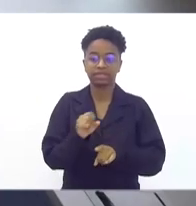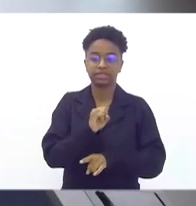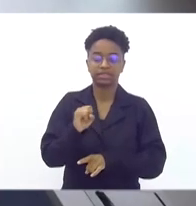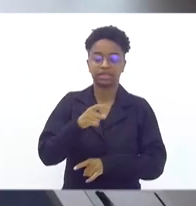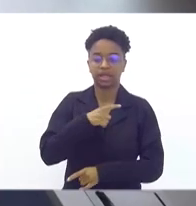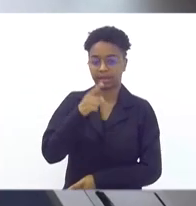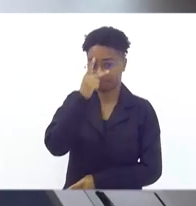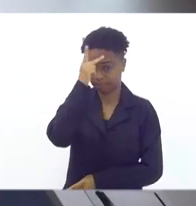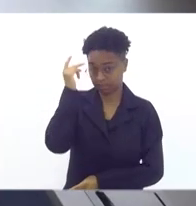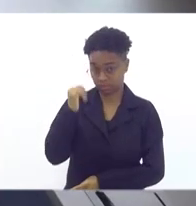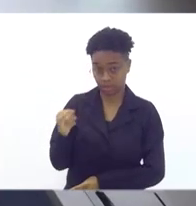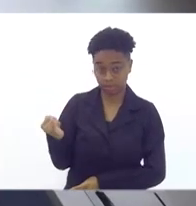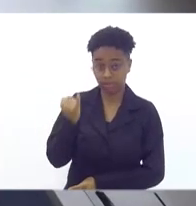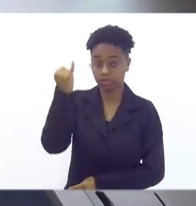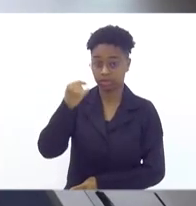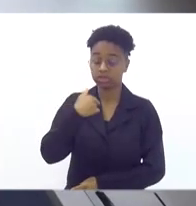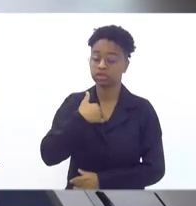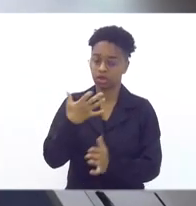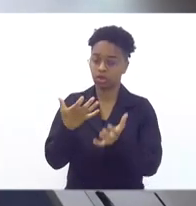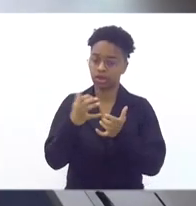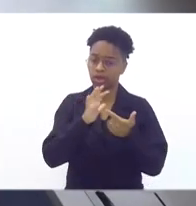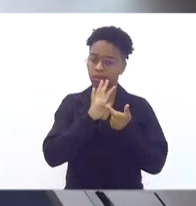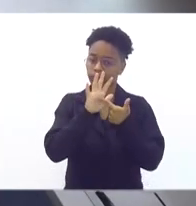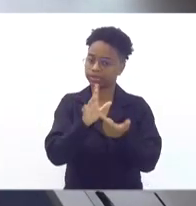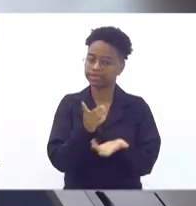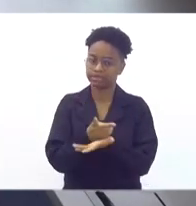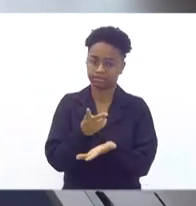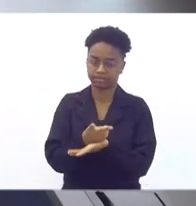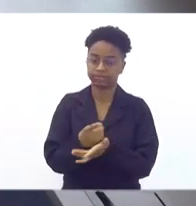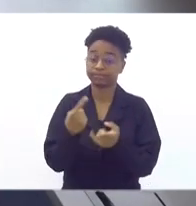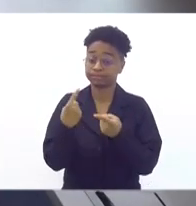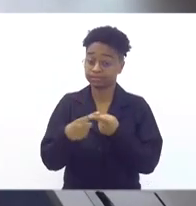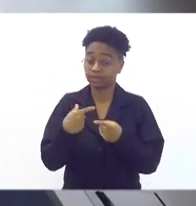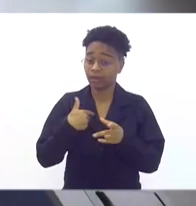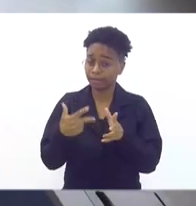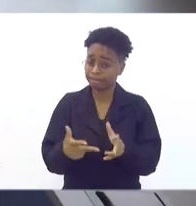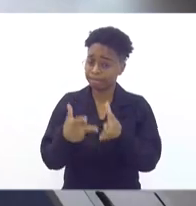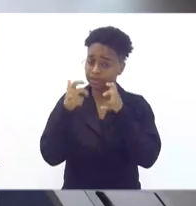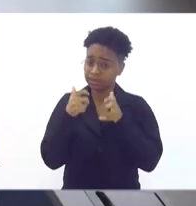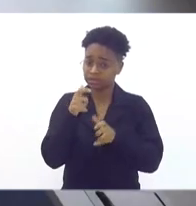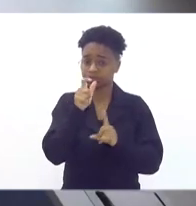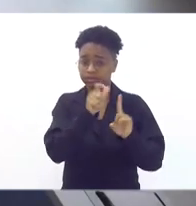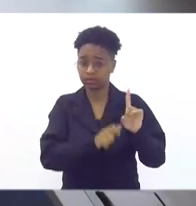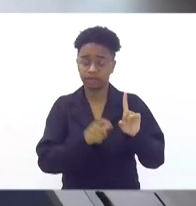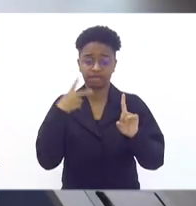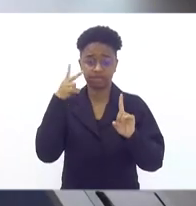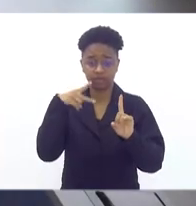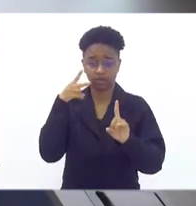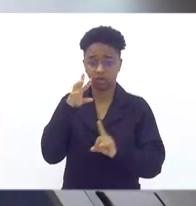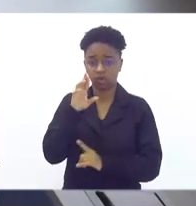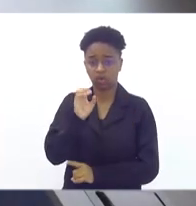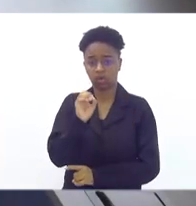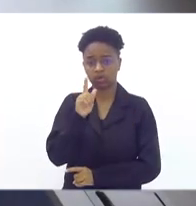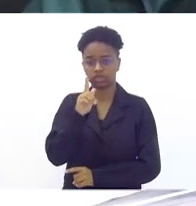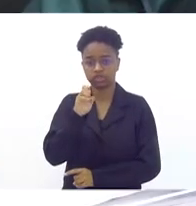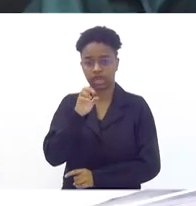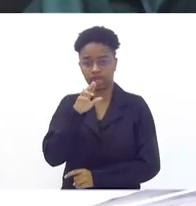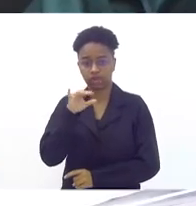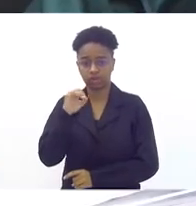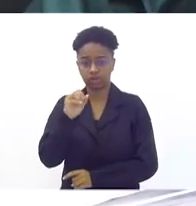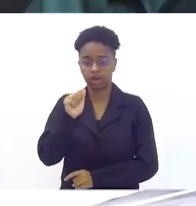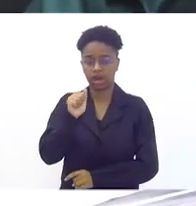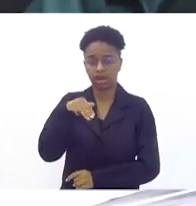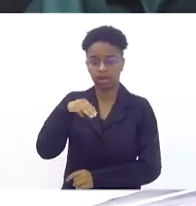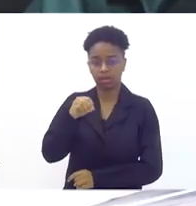relevantes eu faço questão de dar o destaque porque eu percebo que o vereador Rogério Amorim é uma pessoa que não faz